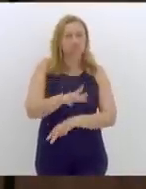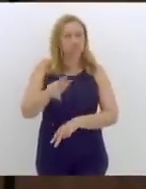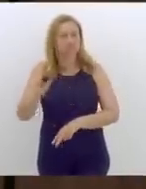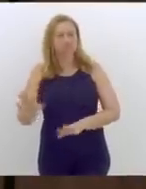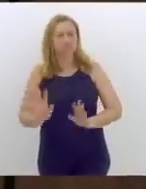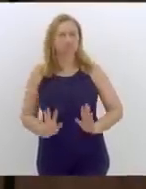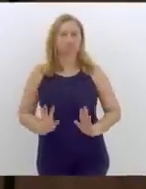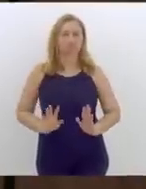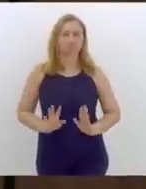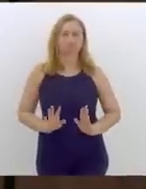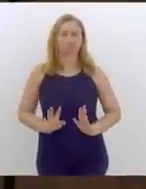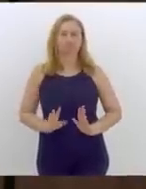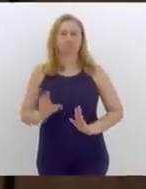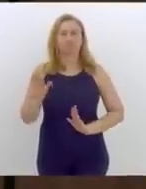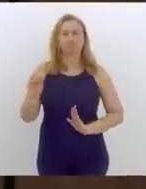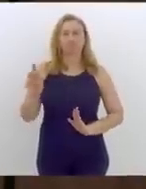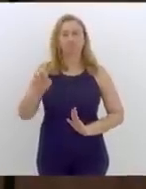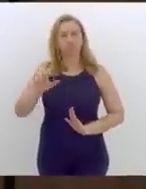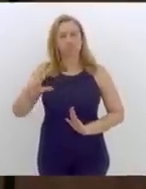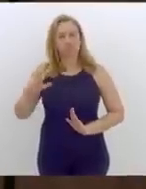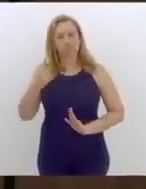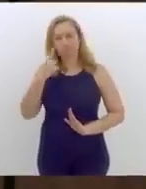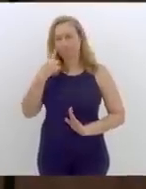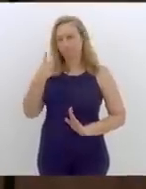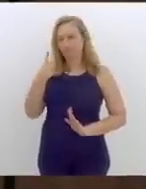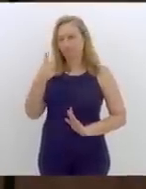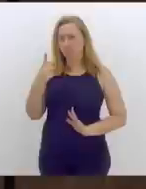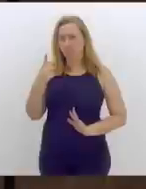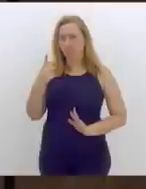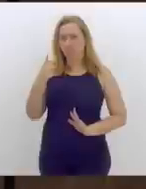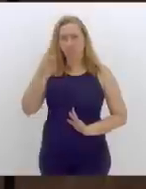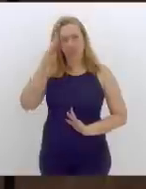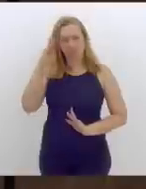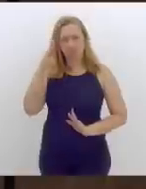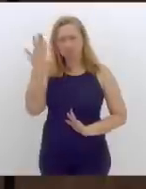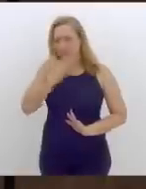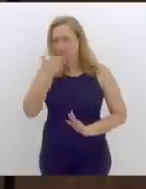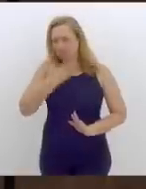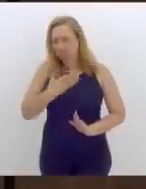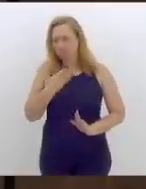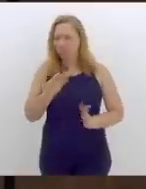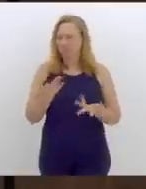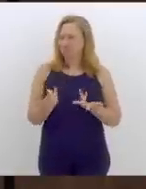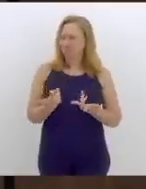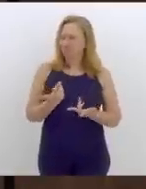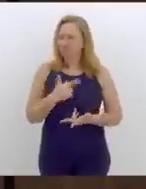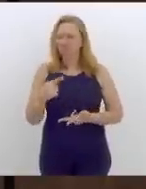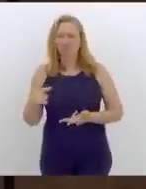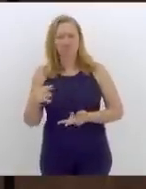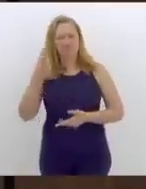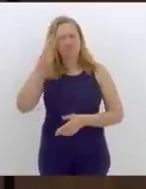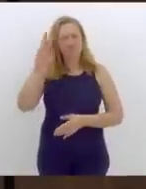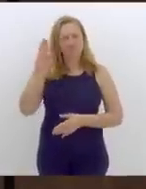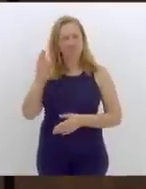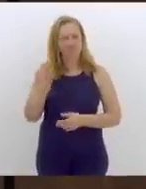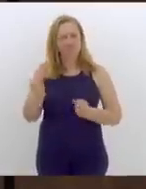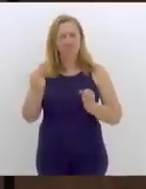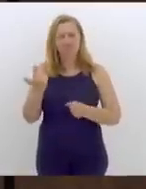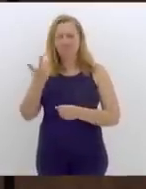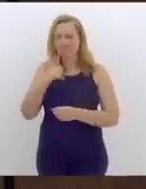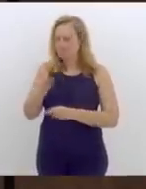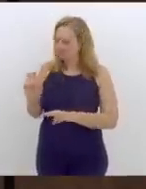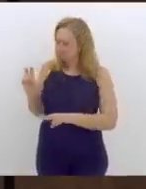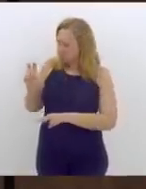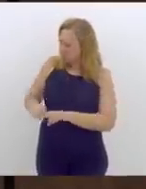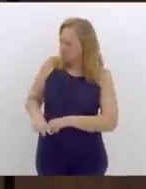o que o coronel tá vendo sou dado não tá vendo Será que não existe Soldado Que tenha condições de sentar à mesa para